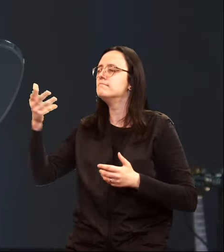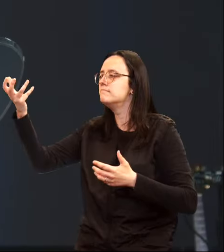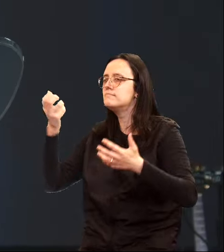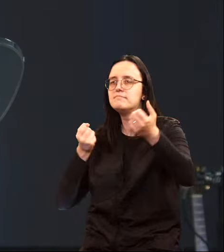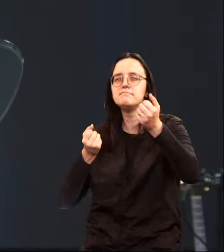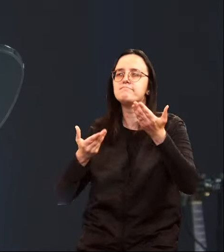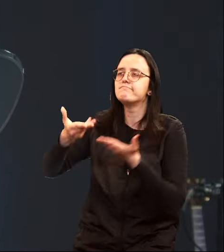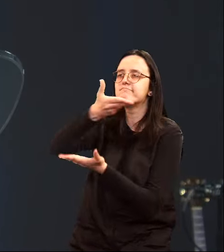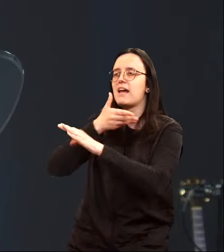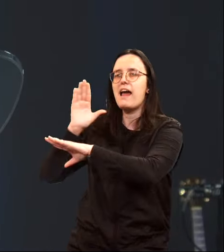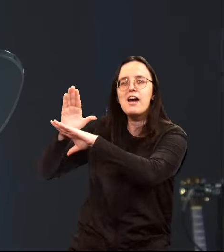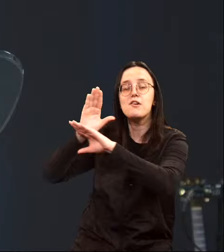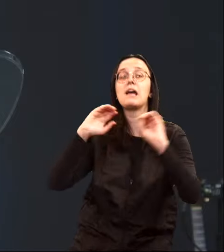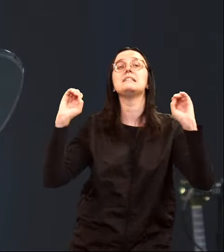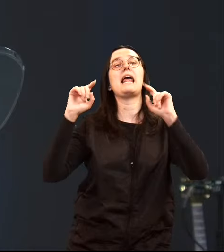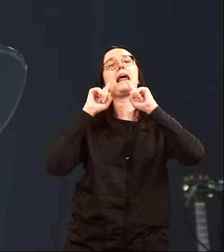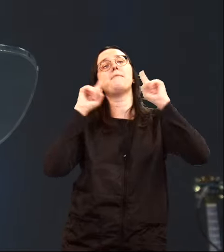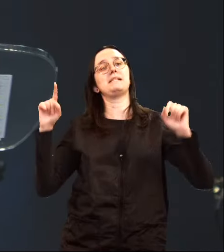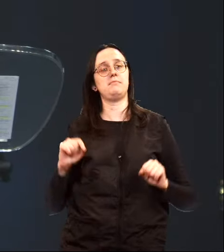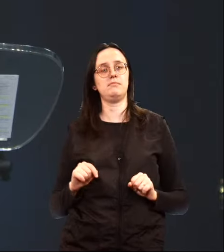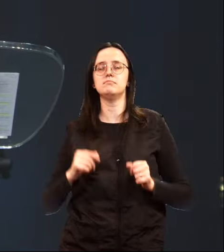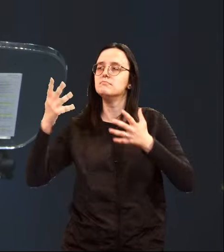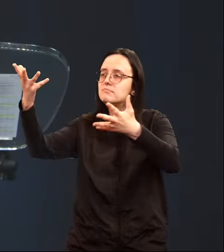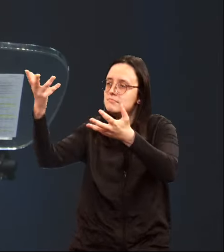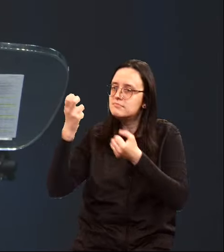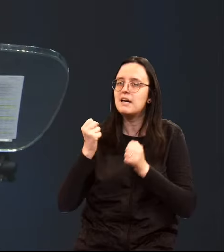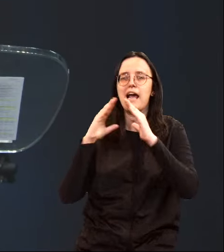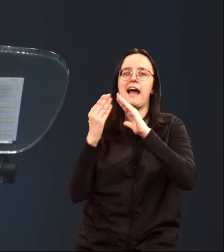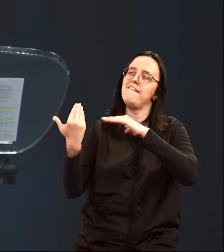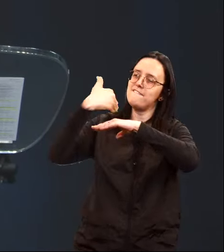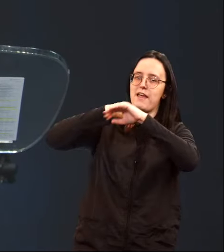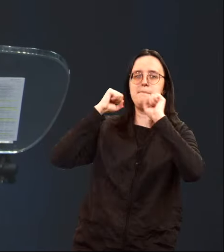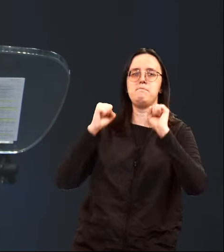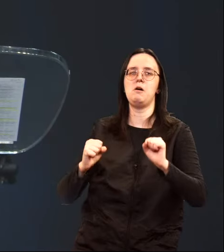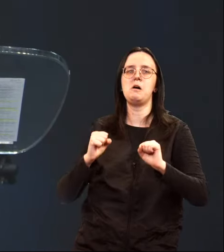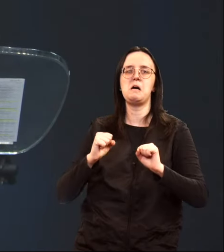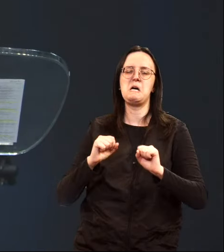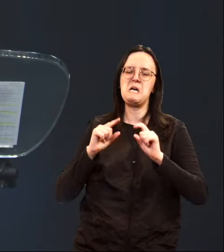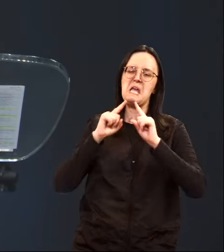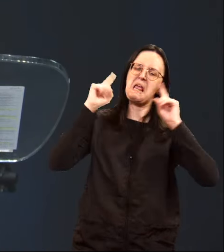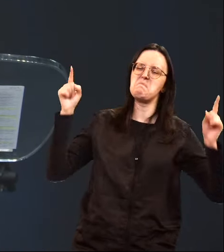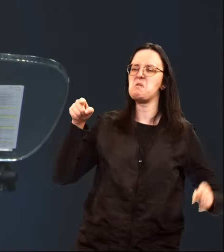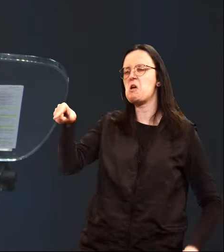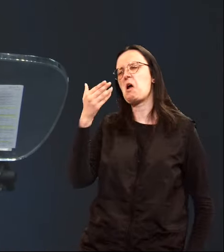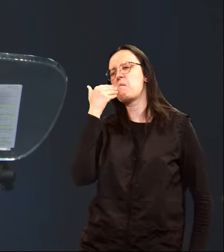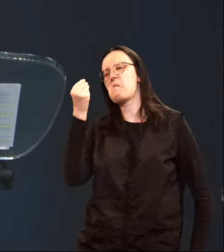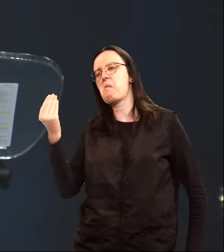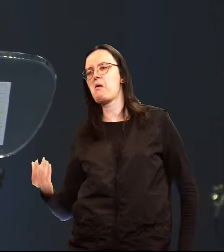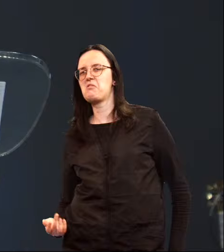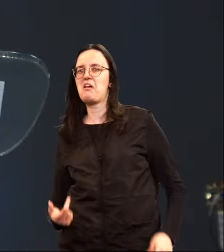com os outros, sem murmuração. É para receber os outros em casa e não reclamar depois que comeu demais.